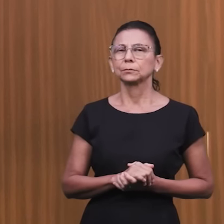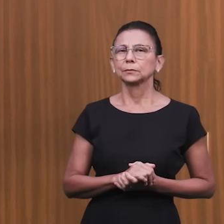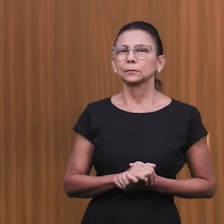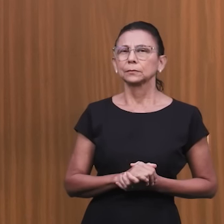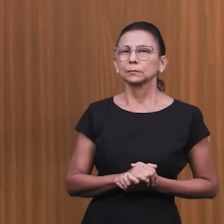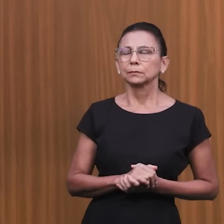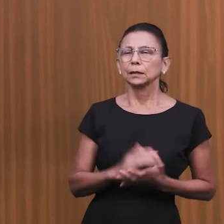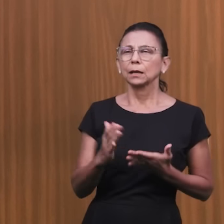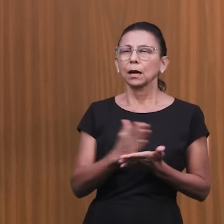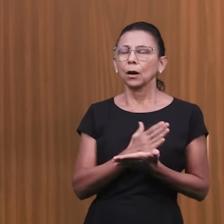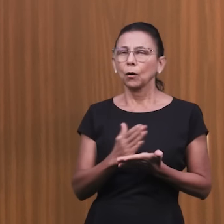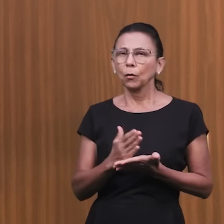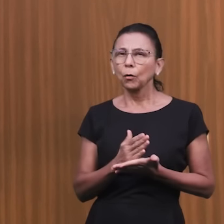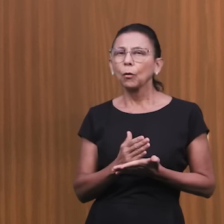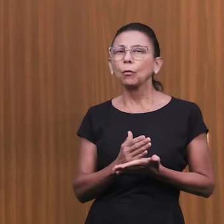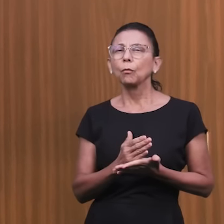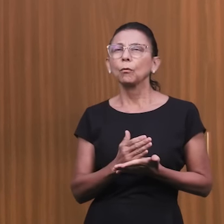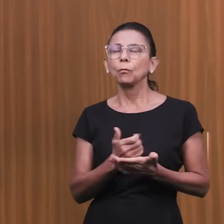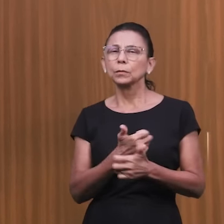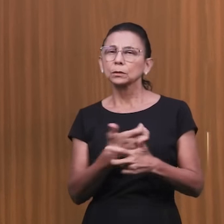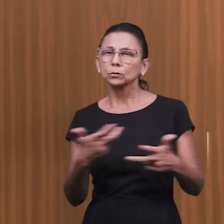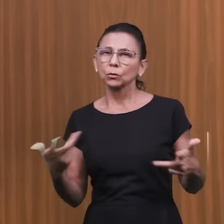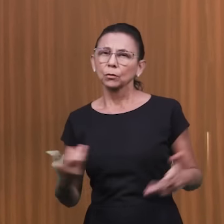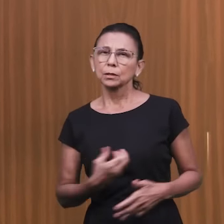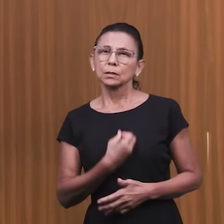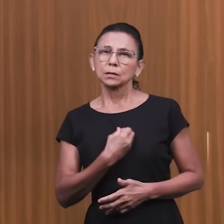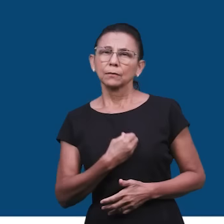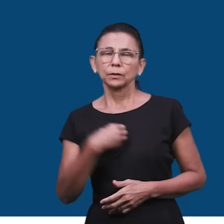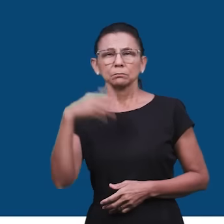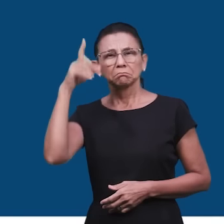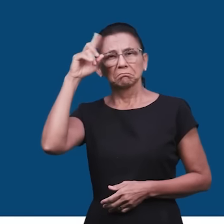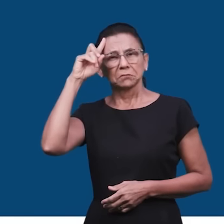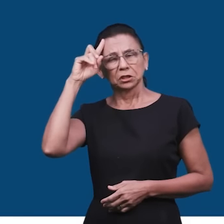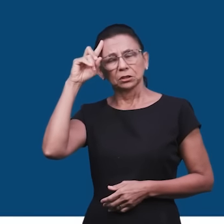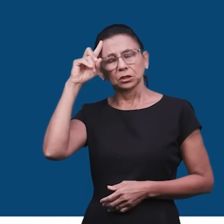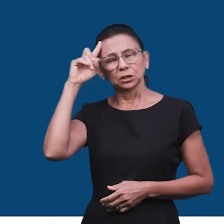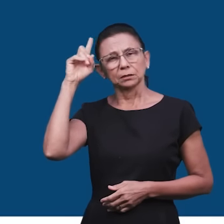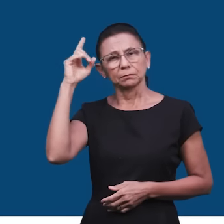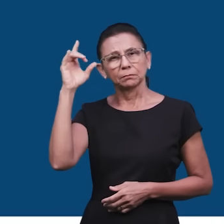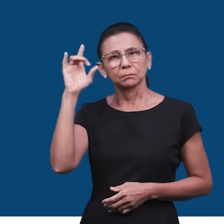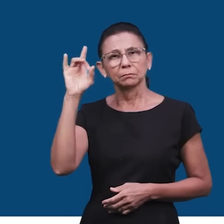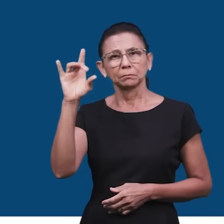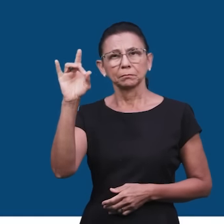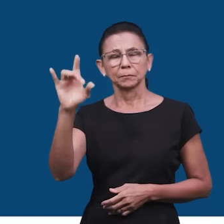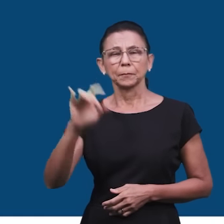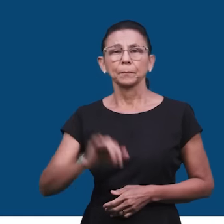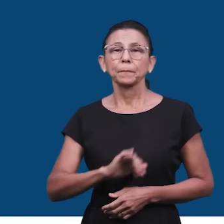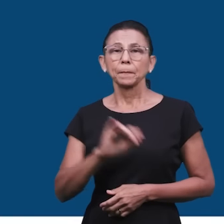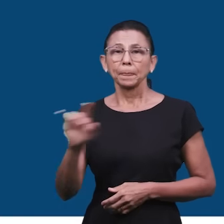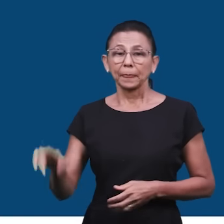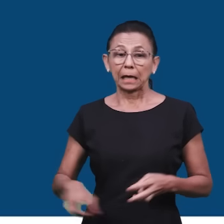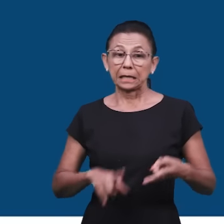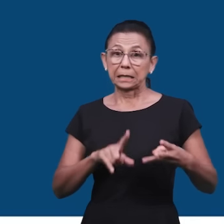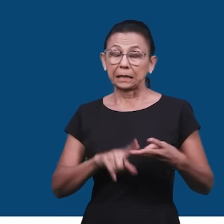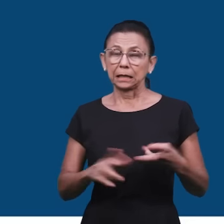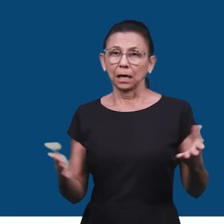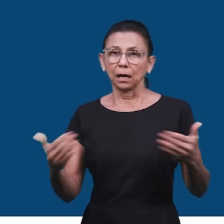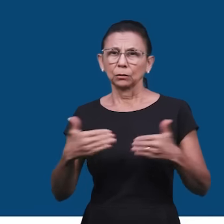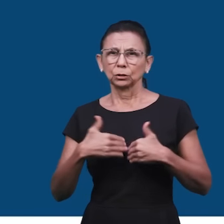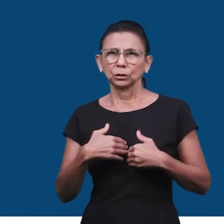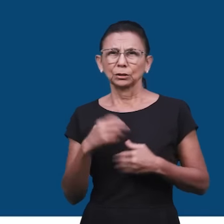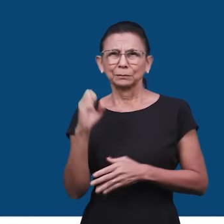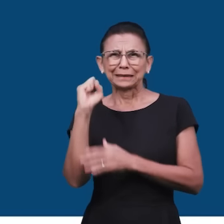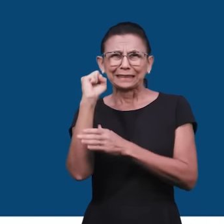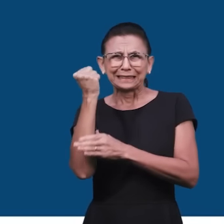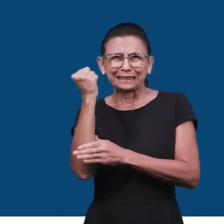apoio para exercer algumas atividades da sua vida diária. No autismo nível 3, que é o autismo severo, é um autismo